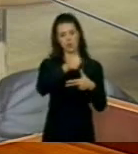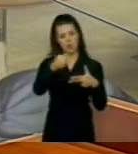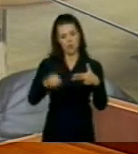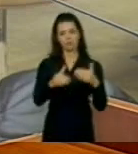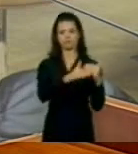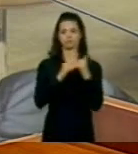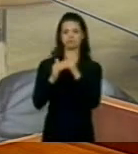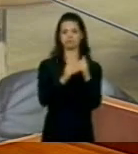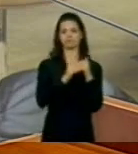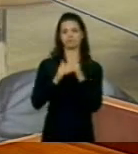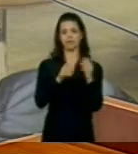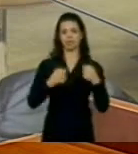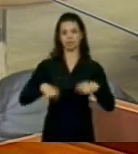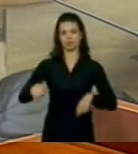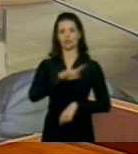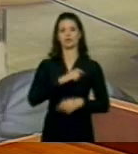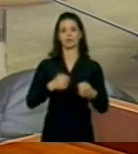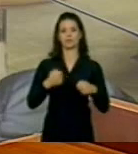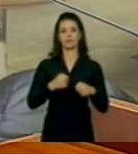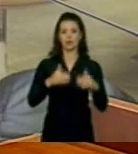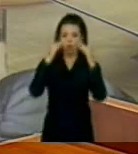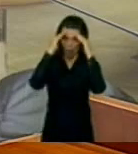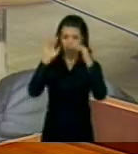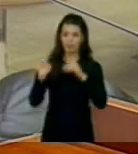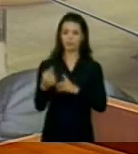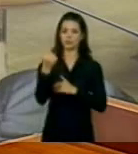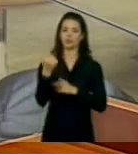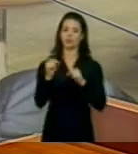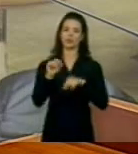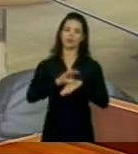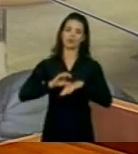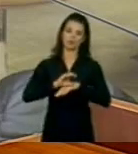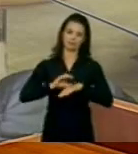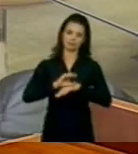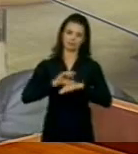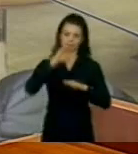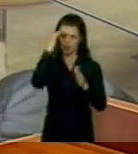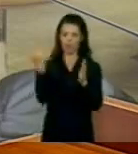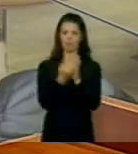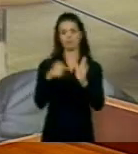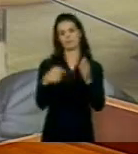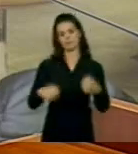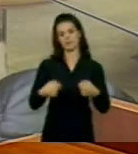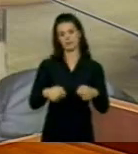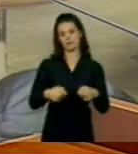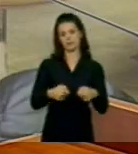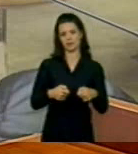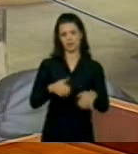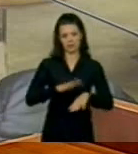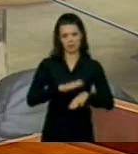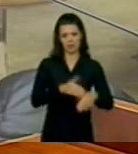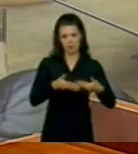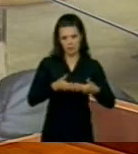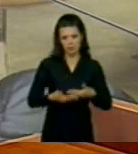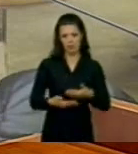nós devemos obediência ao único ente de soberania, a Constituição da República. É preciso, então, nesse tempo em